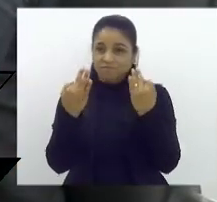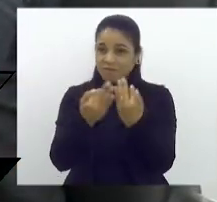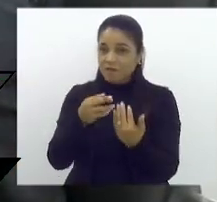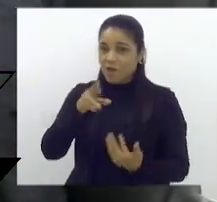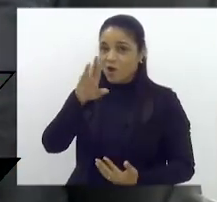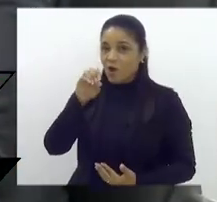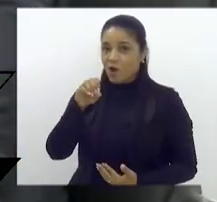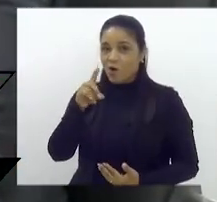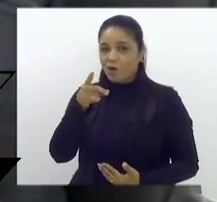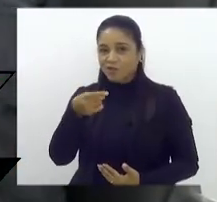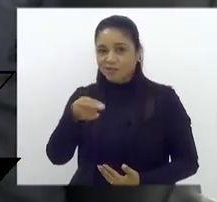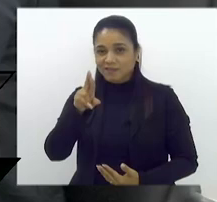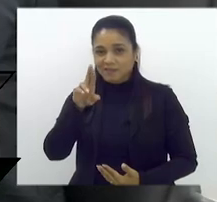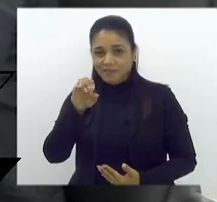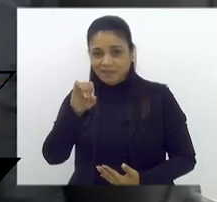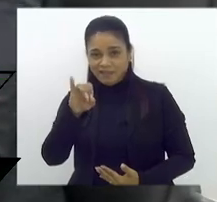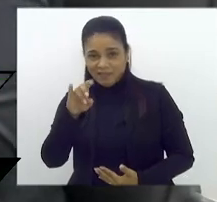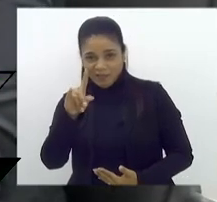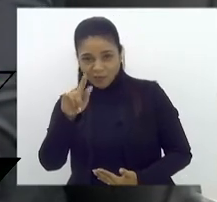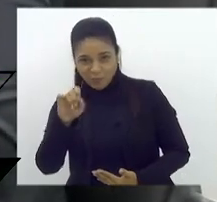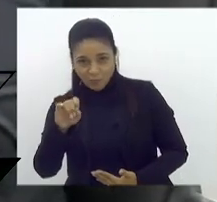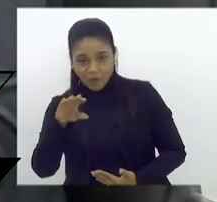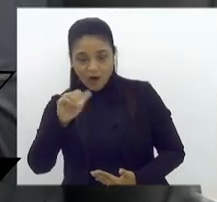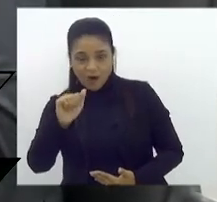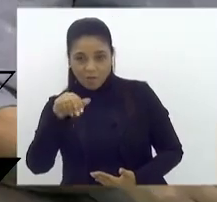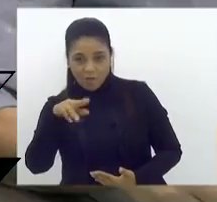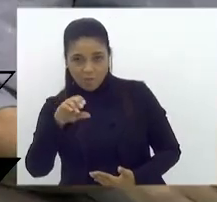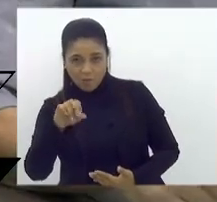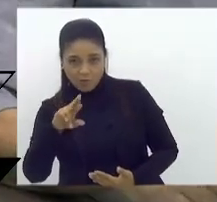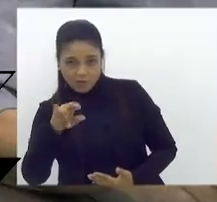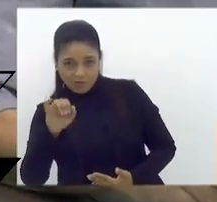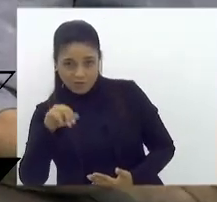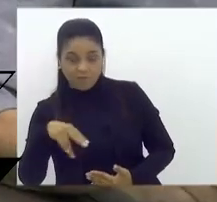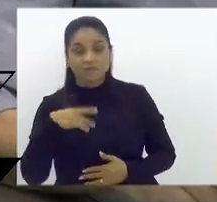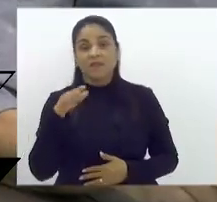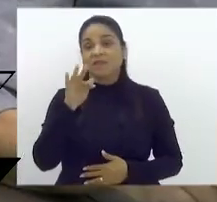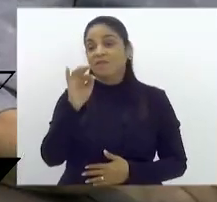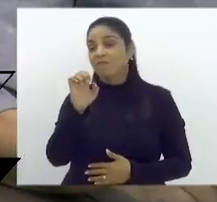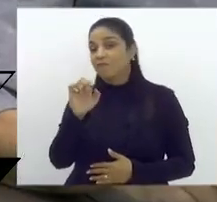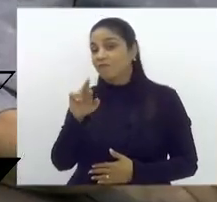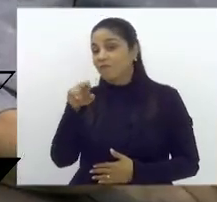Amorim e Fernando Amorim, seja quase a mesma pessoa.